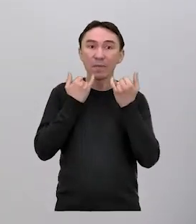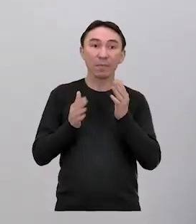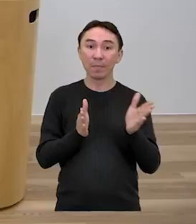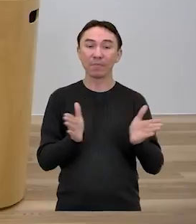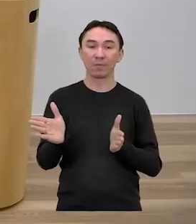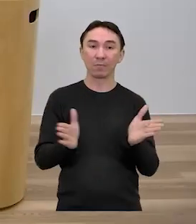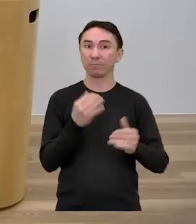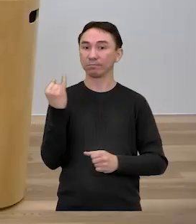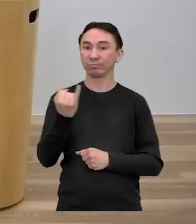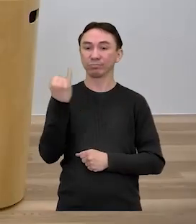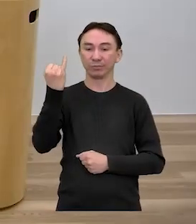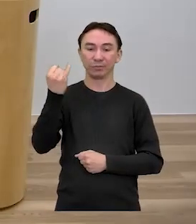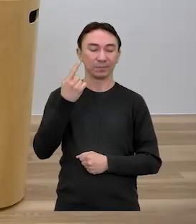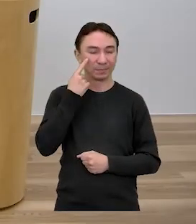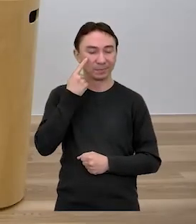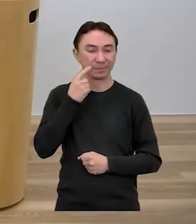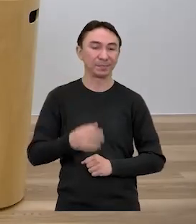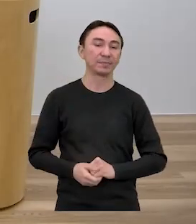Vamos lá?